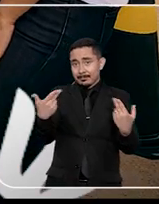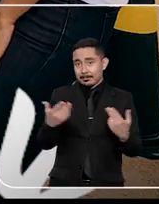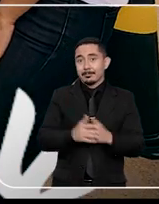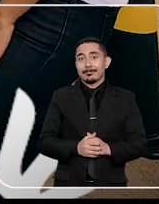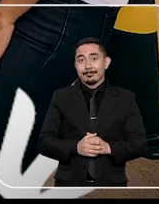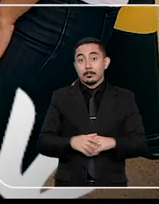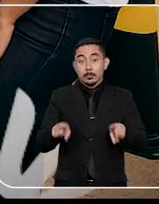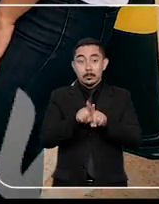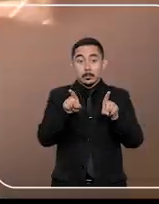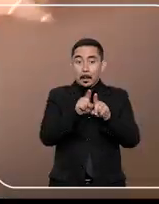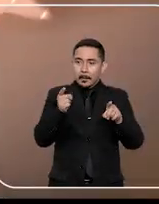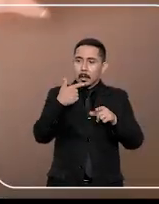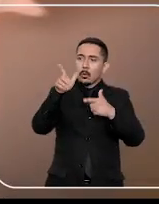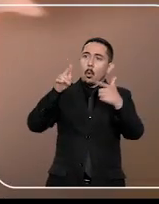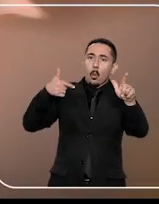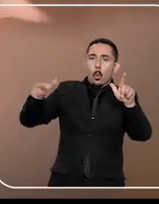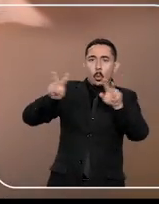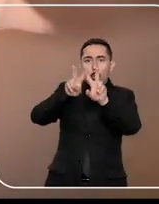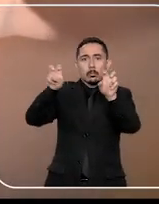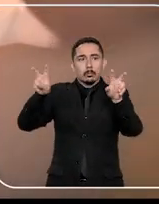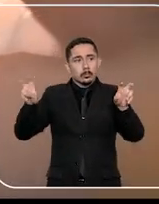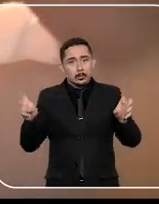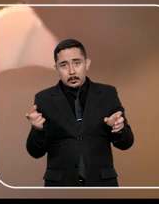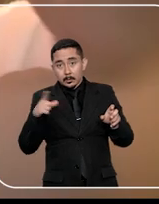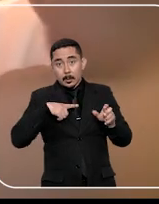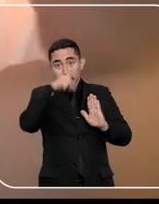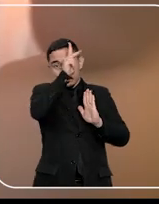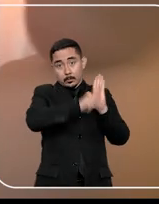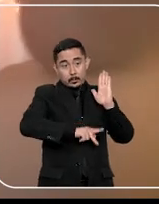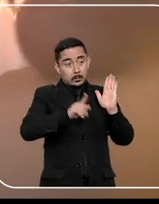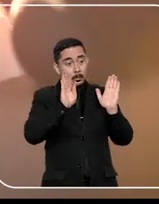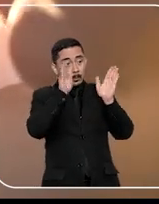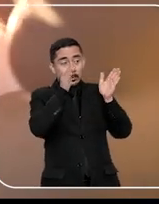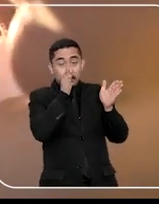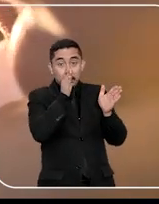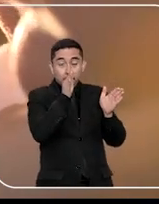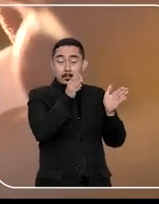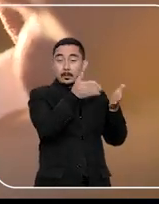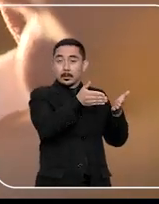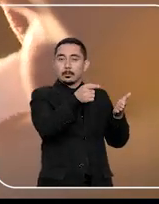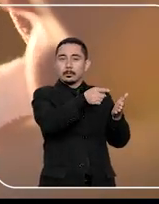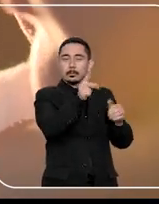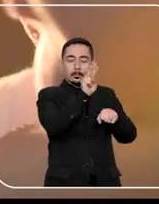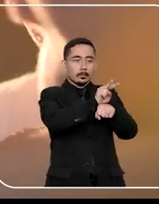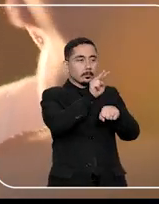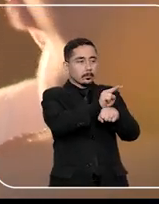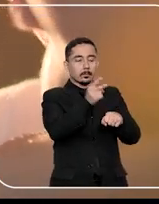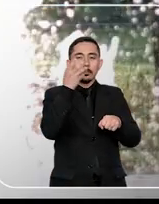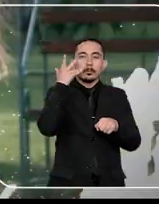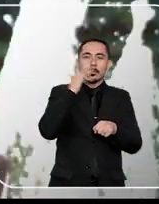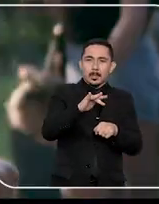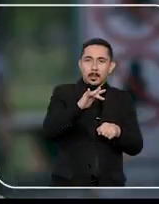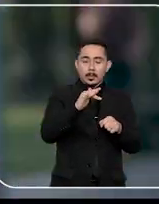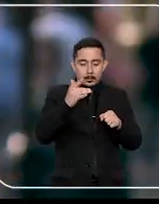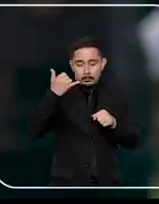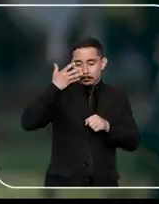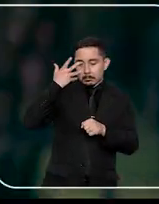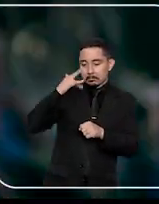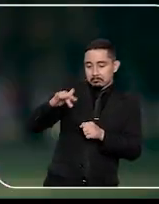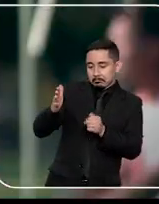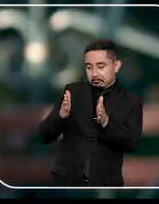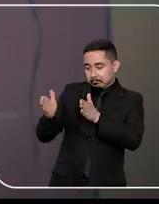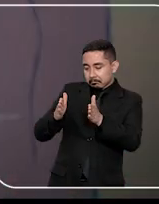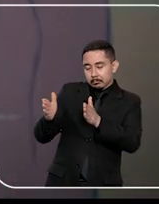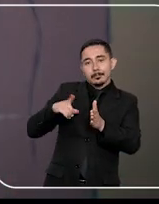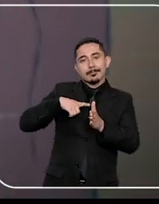atuação multidisciplinar, a comissão desenvolve projetos voltados à priorização e à proteção de crianças durante a primeira